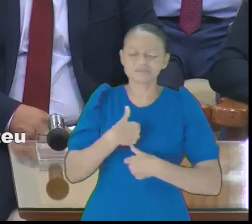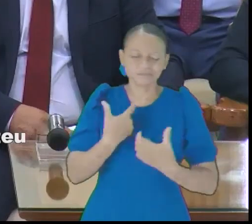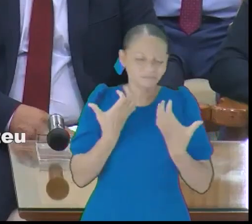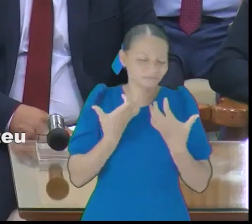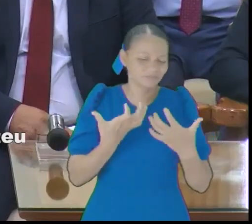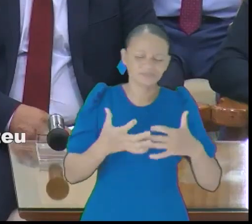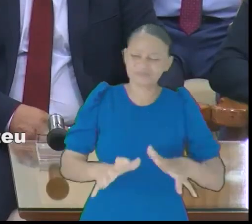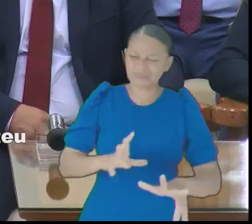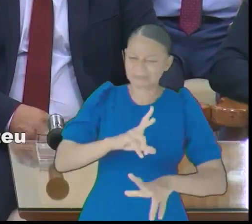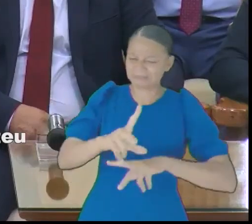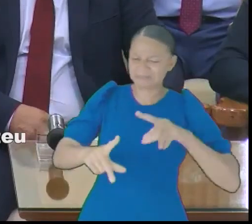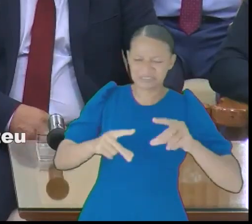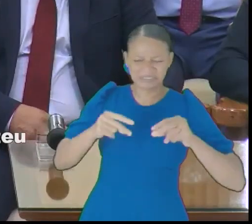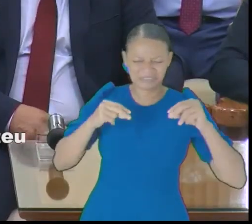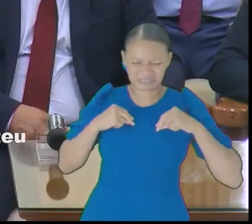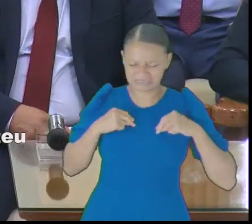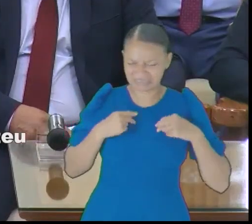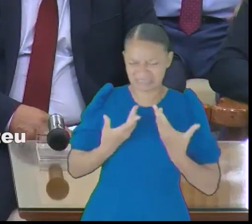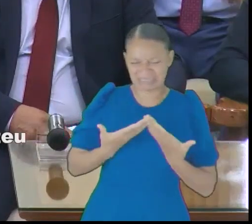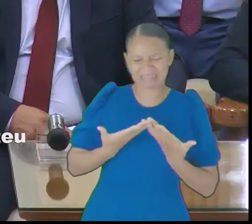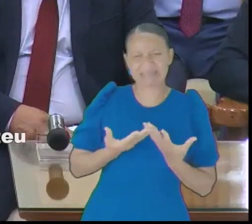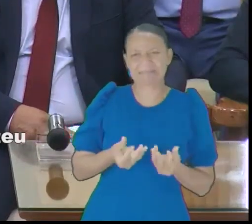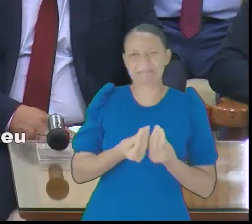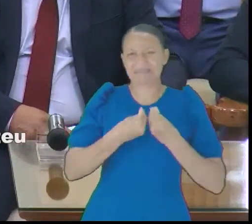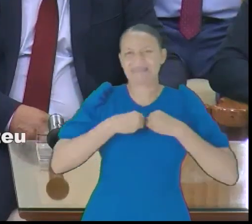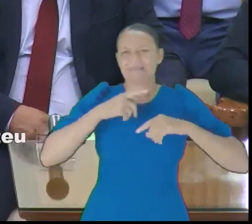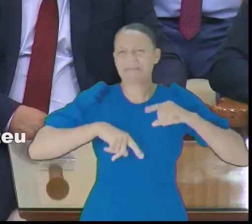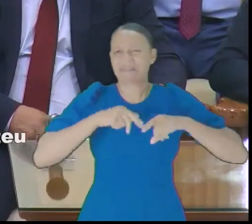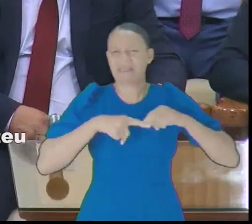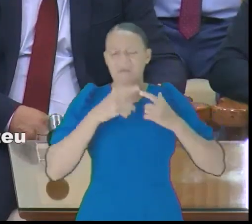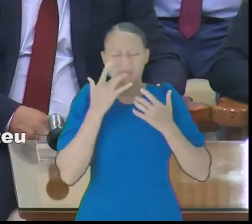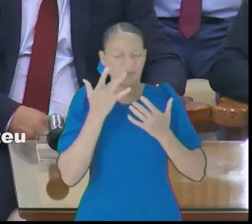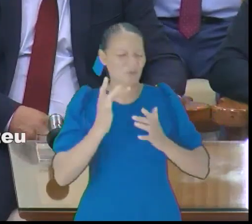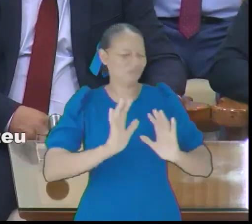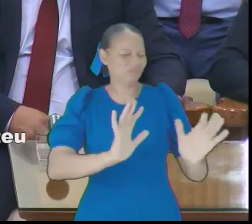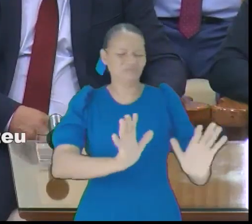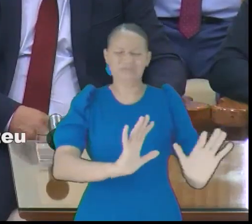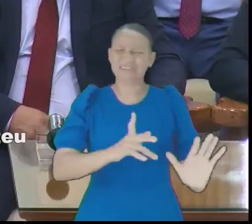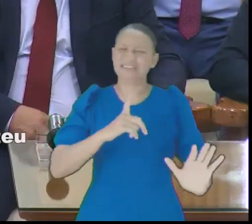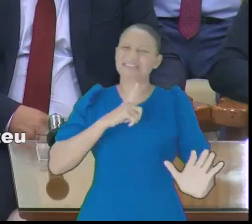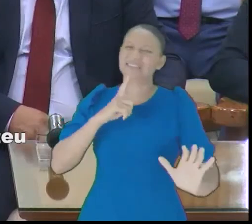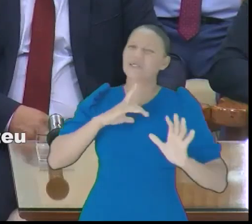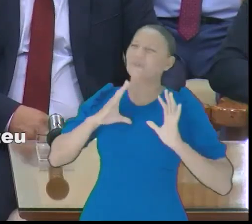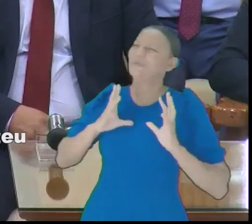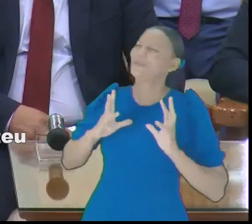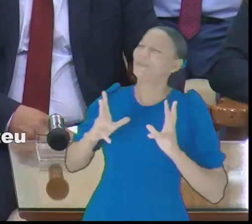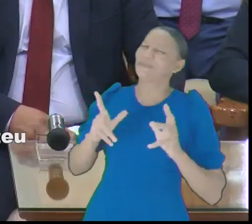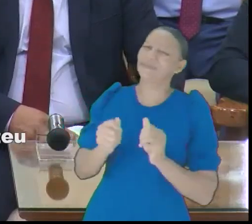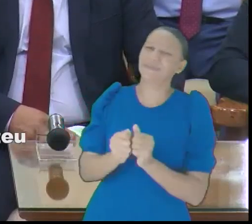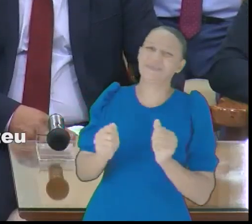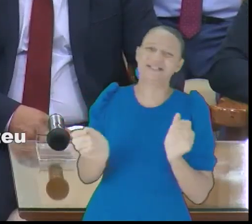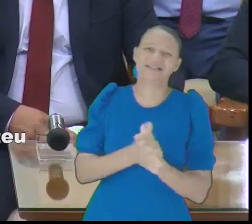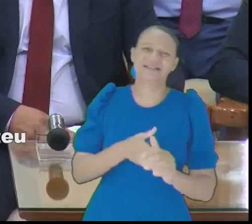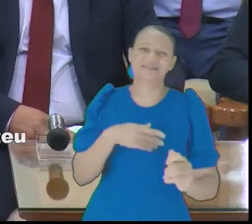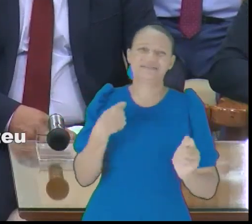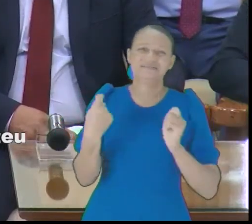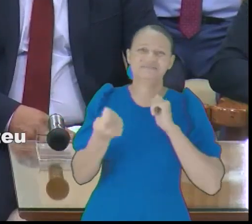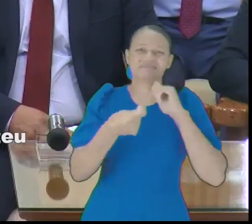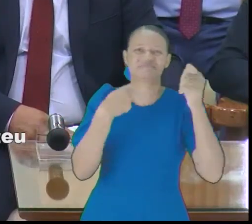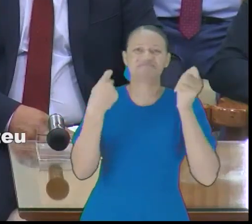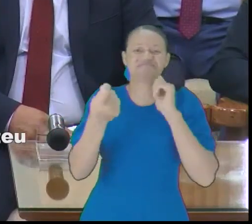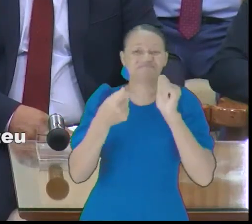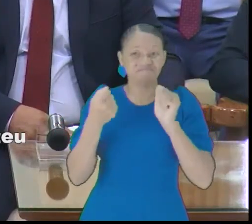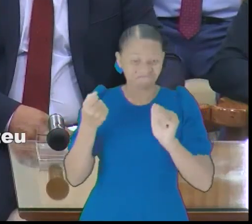quero nenhum presente de suas mãos, eu já tenho tudo, aleluia. E quando